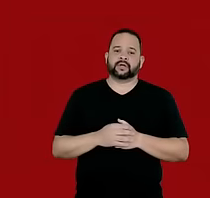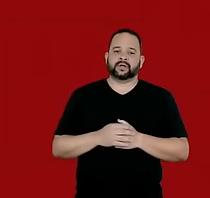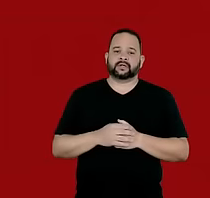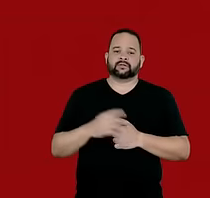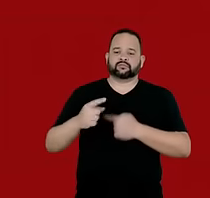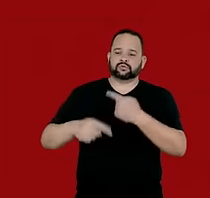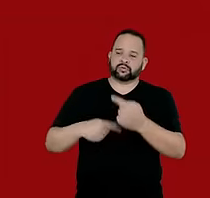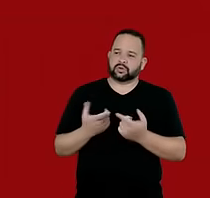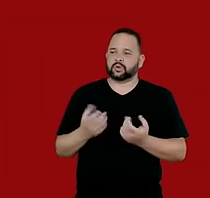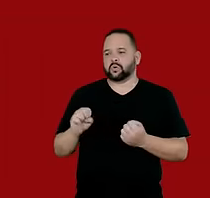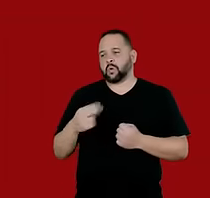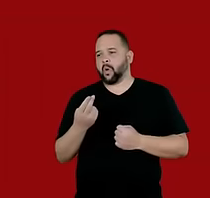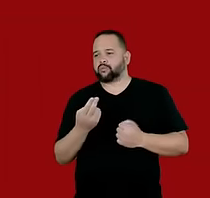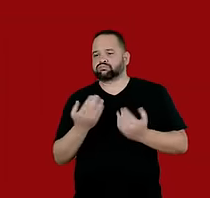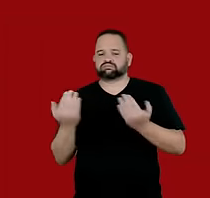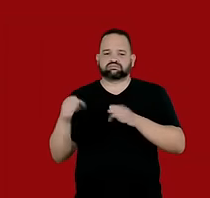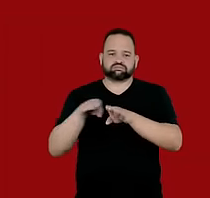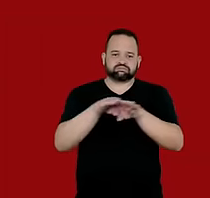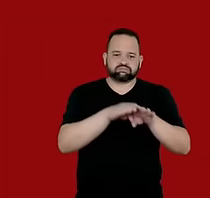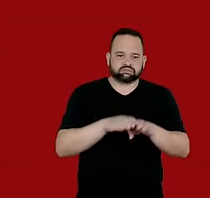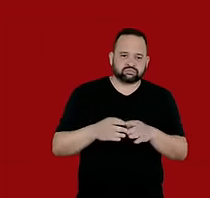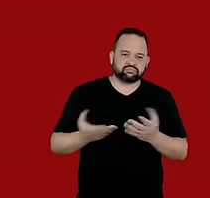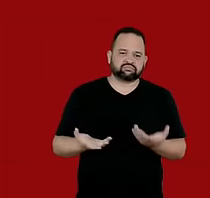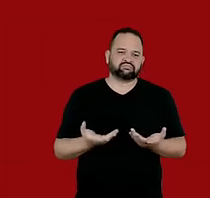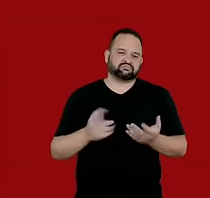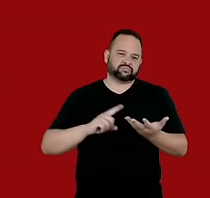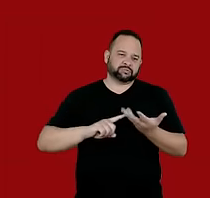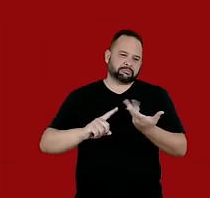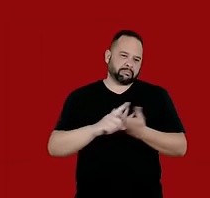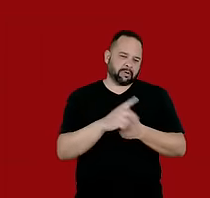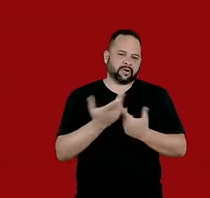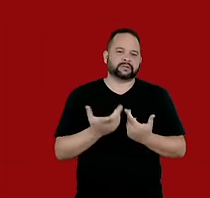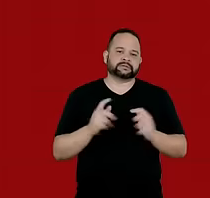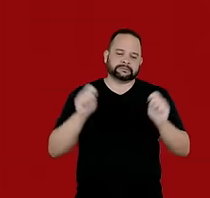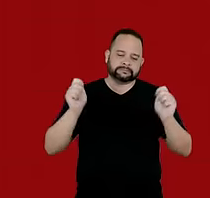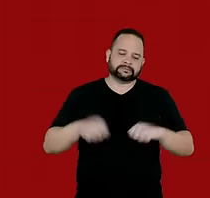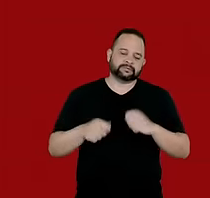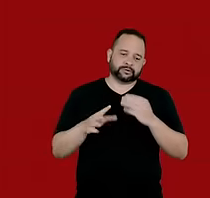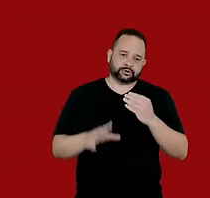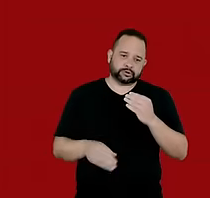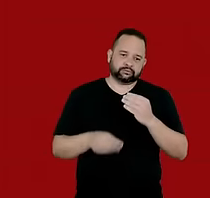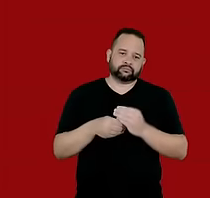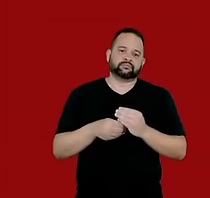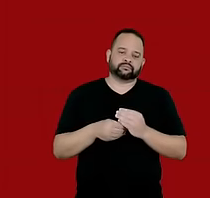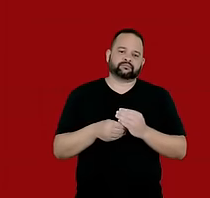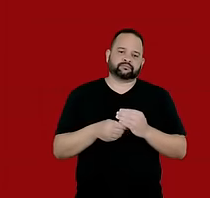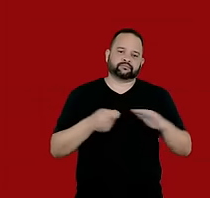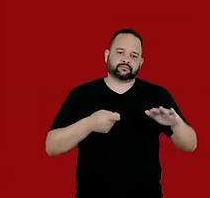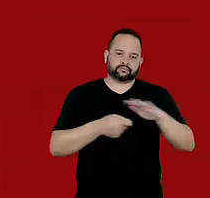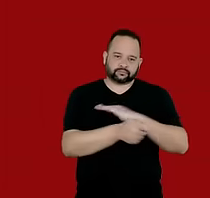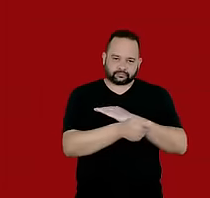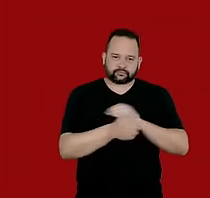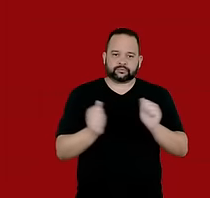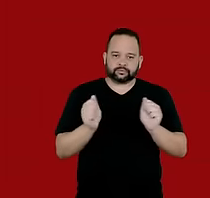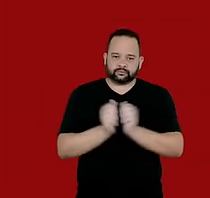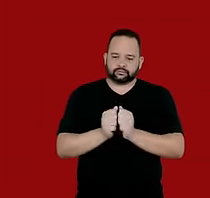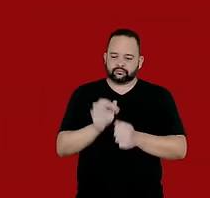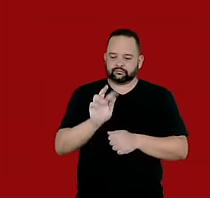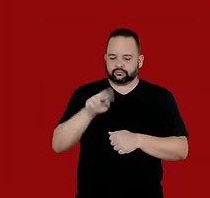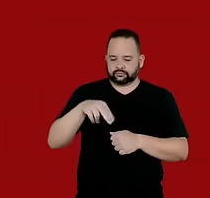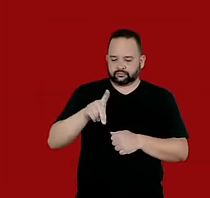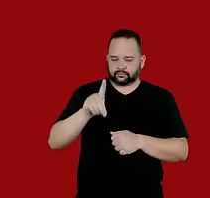eh defensivos a gente consegue complementar a carteira junto com os Fundos temáticos que a gente coloca